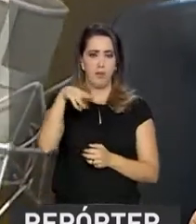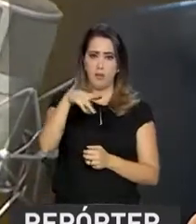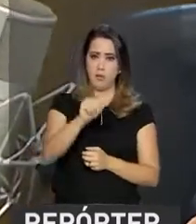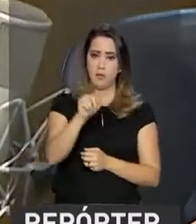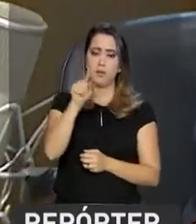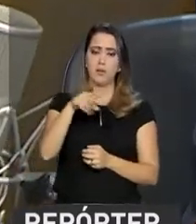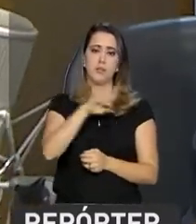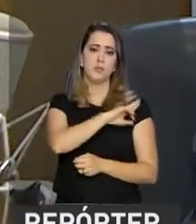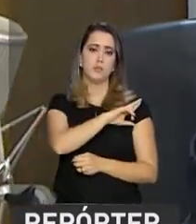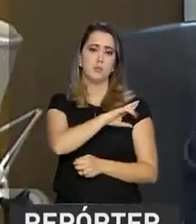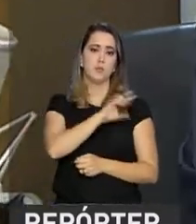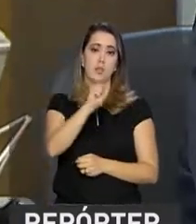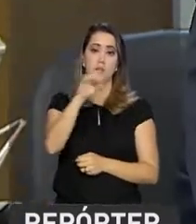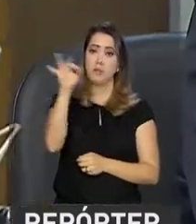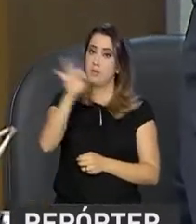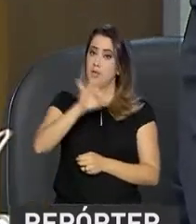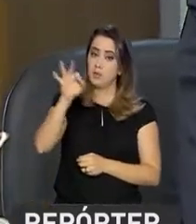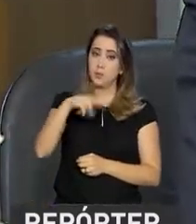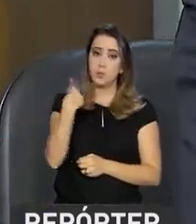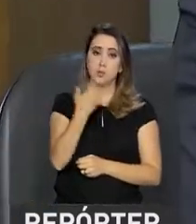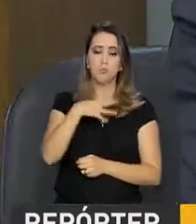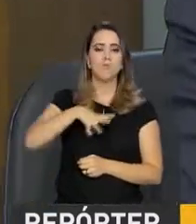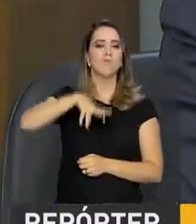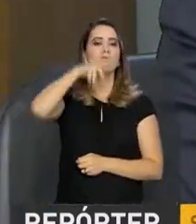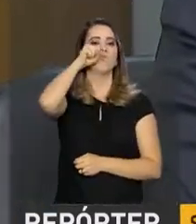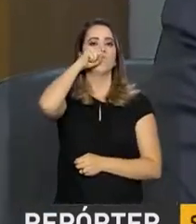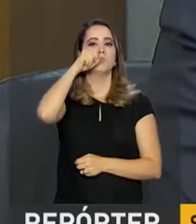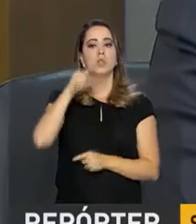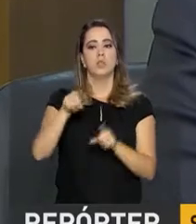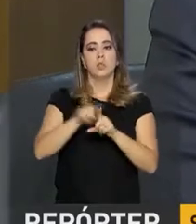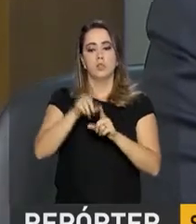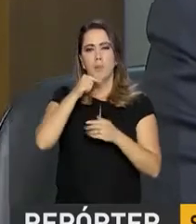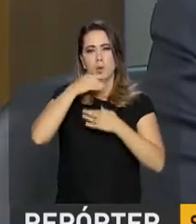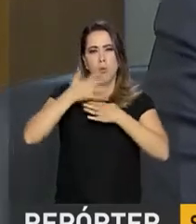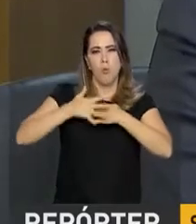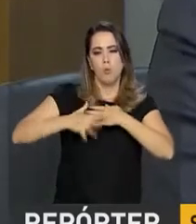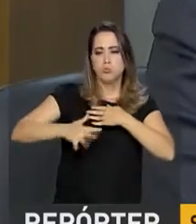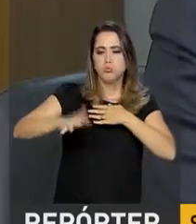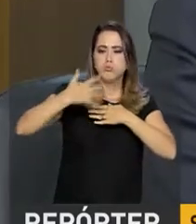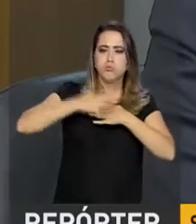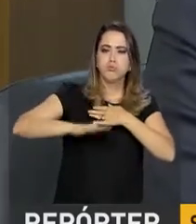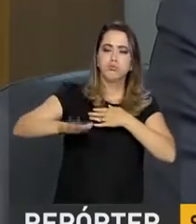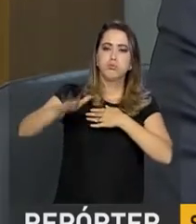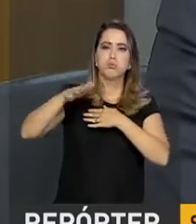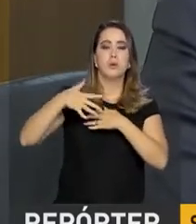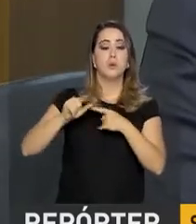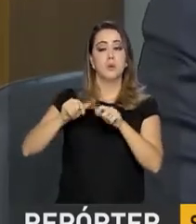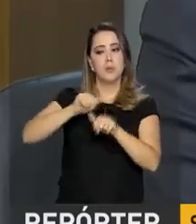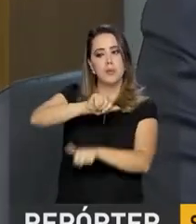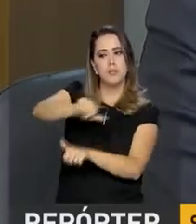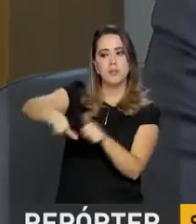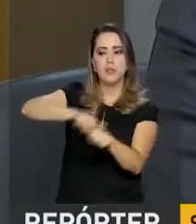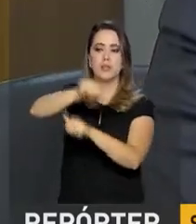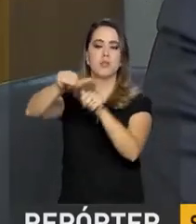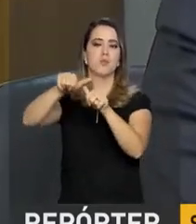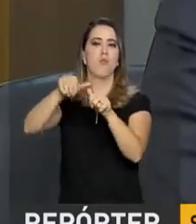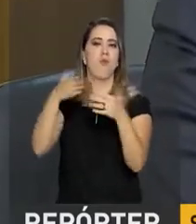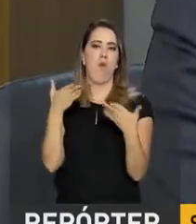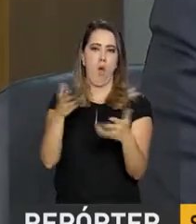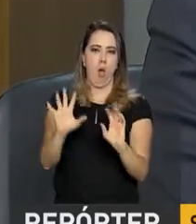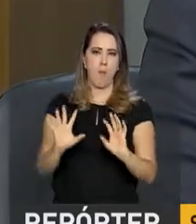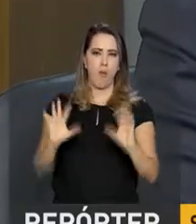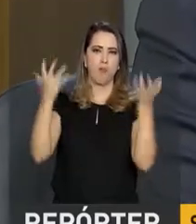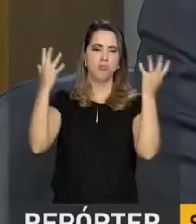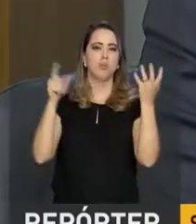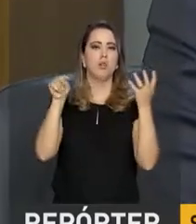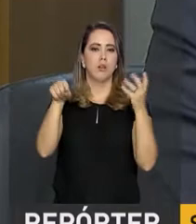respiramos também são os oceanos que nós temos o maior sequência de gases do efeito estufa portanto eles ajudam a